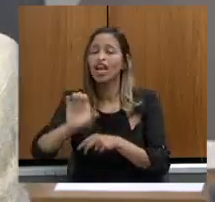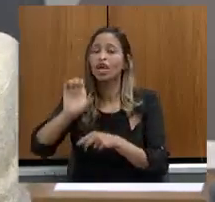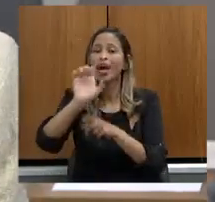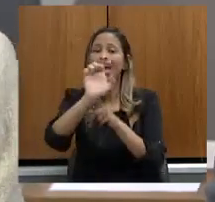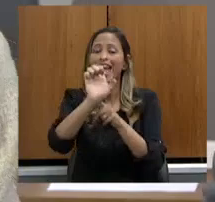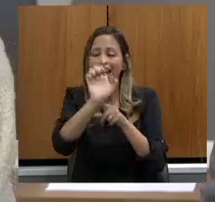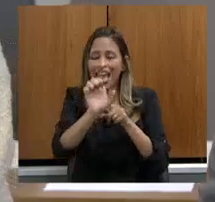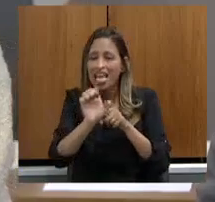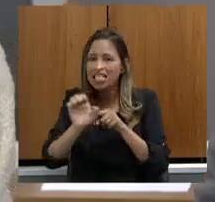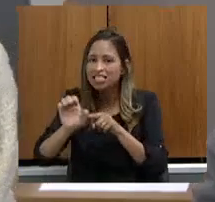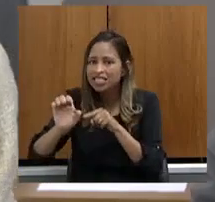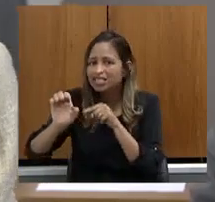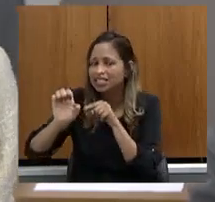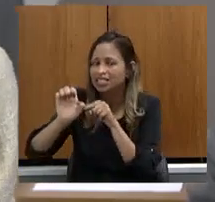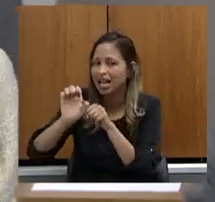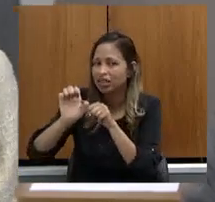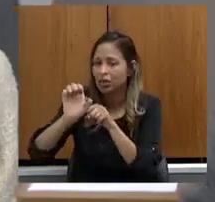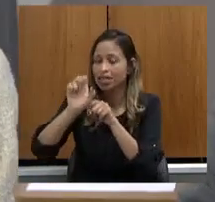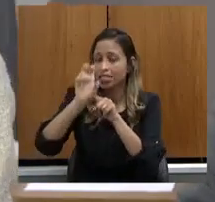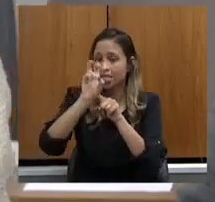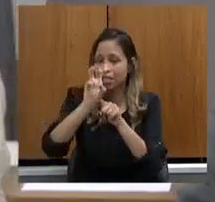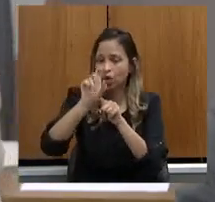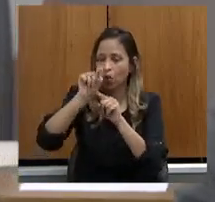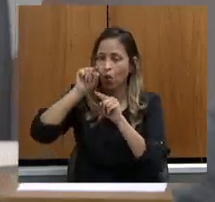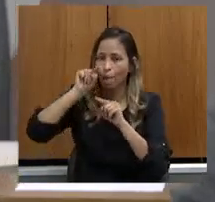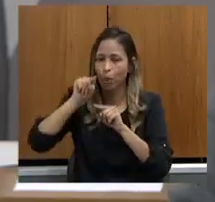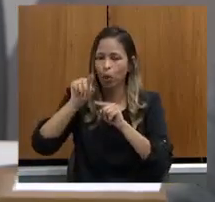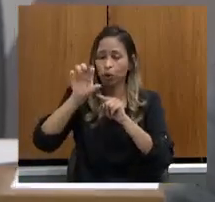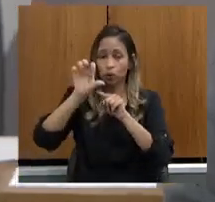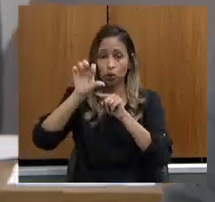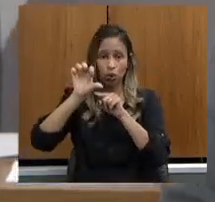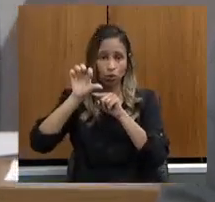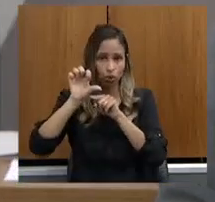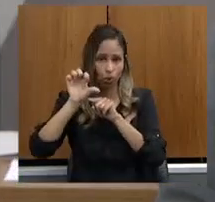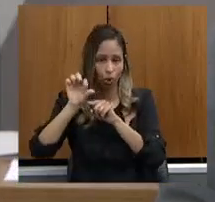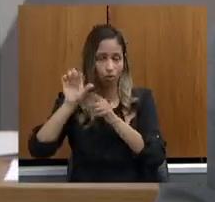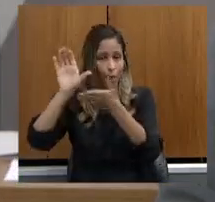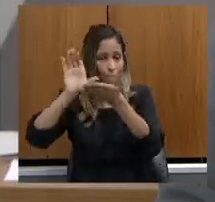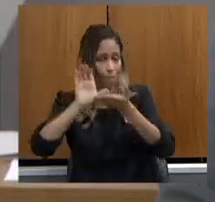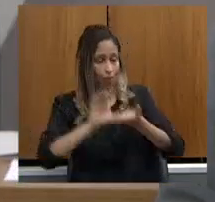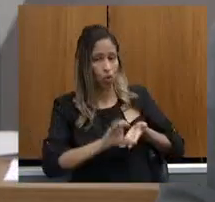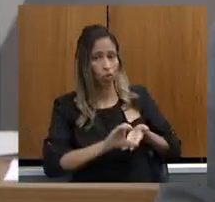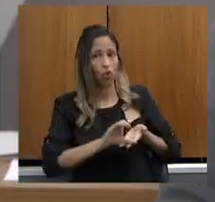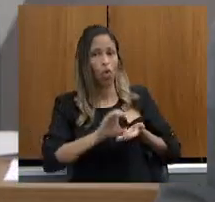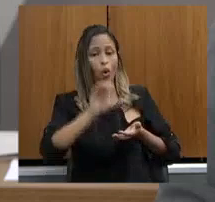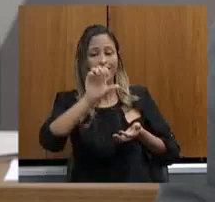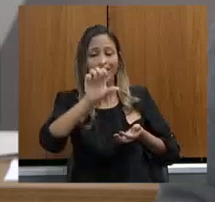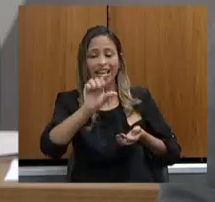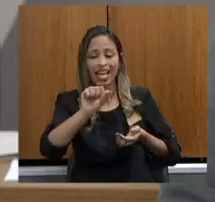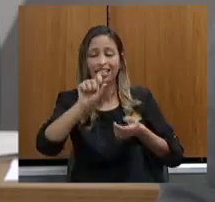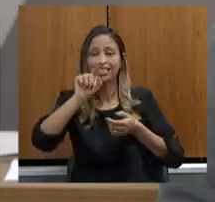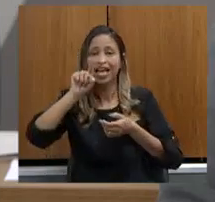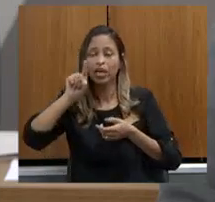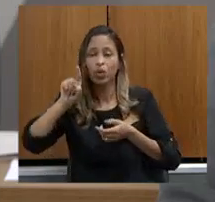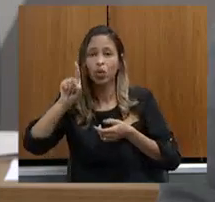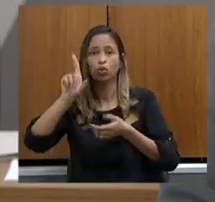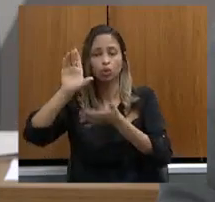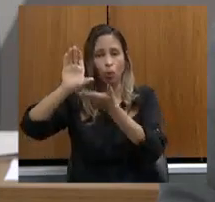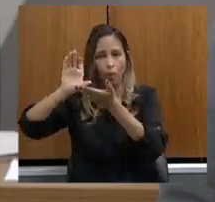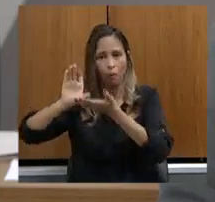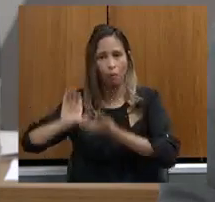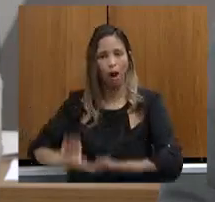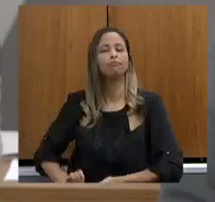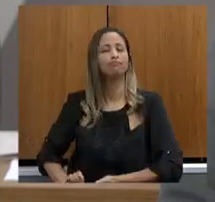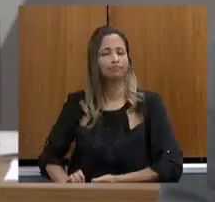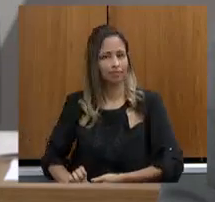nessas ações nós tivemos o ingresso de 5.9 bilhões de reais ao governo de Minas e 81% dos recursos estão empenhados então